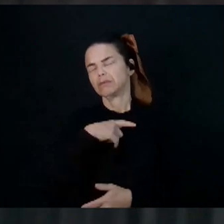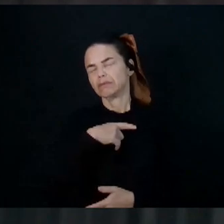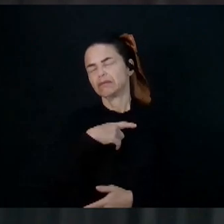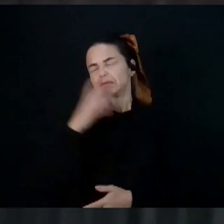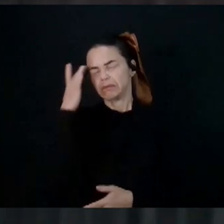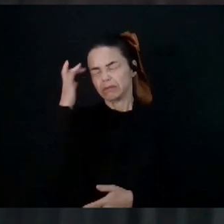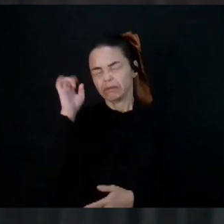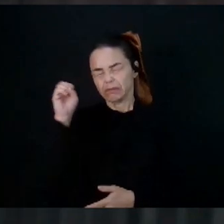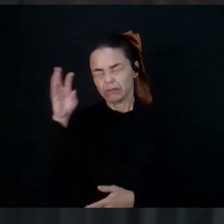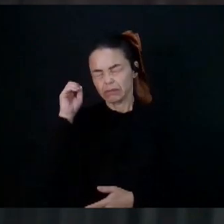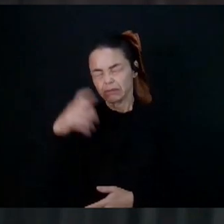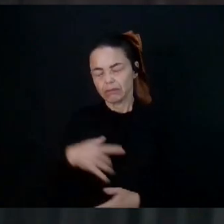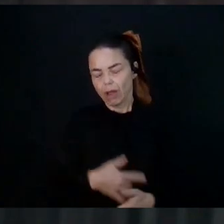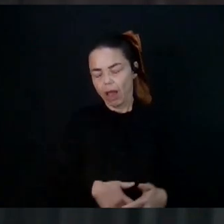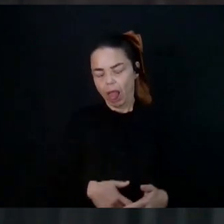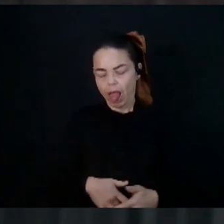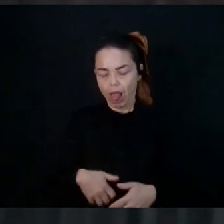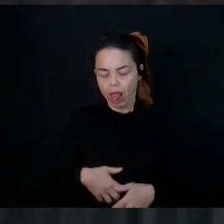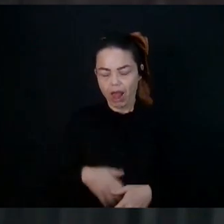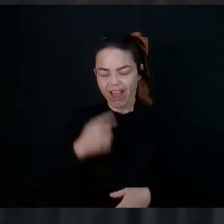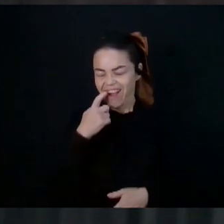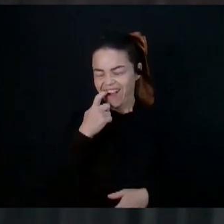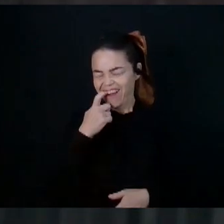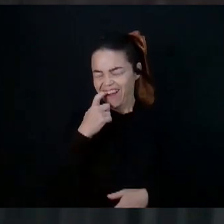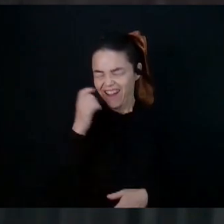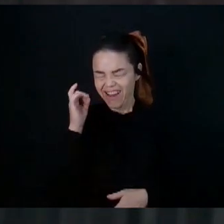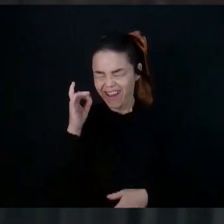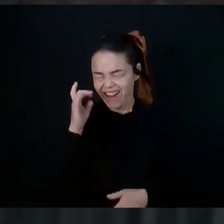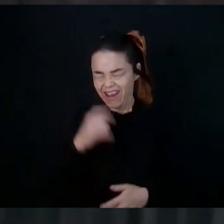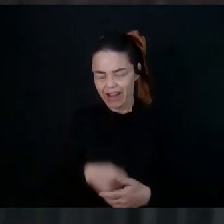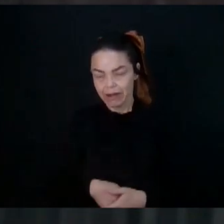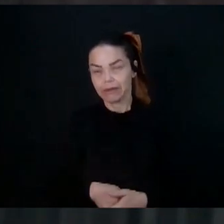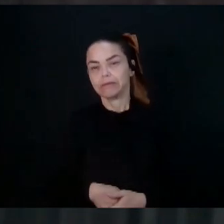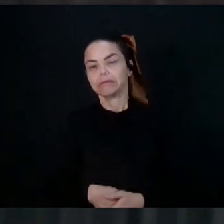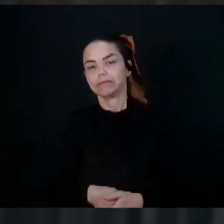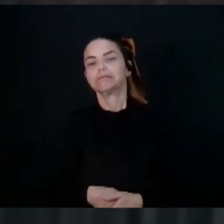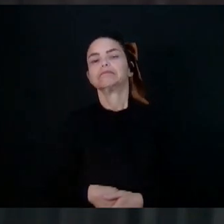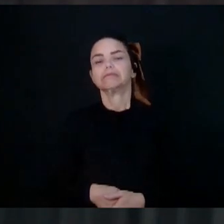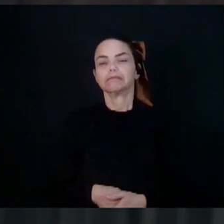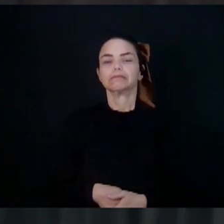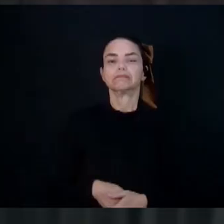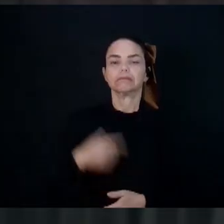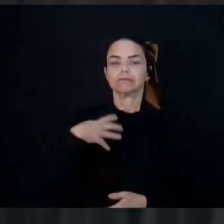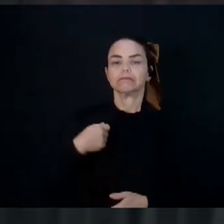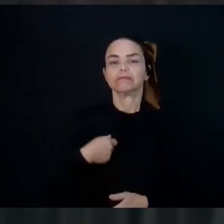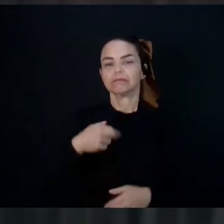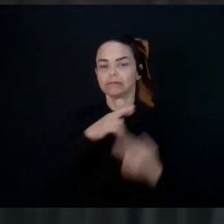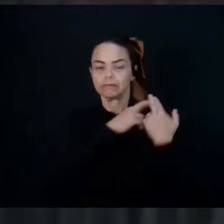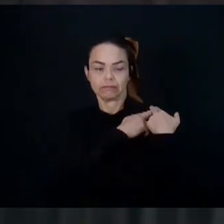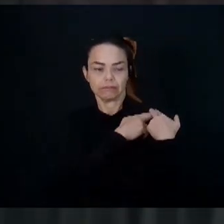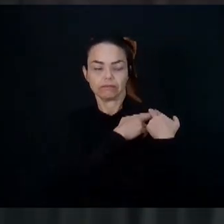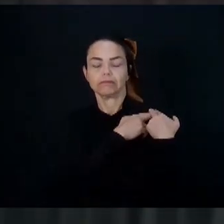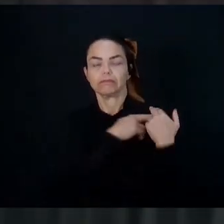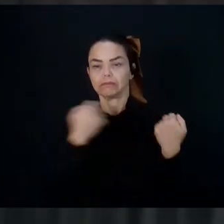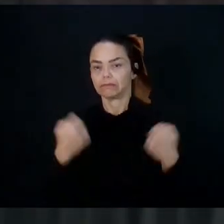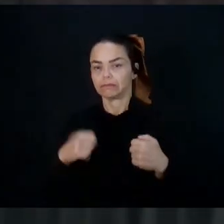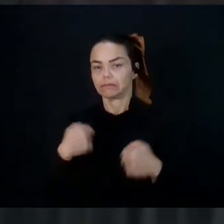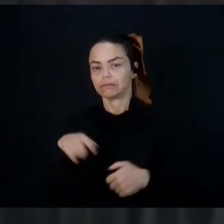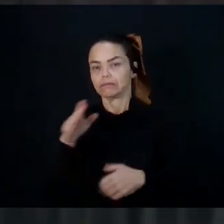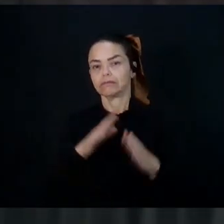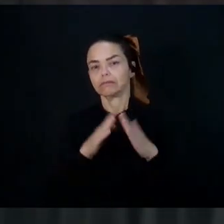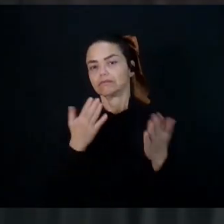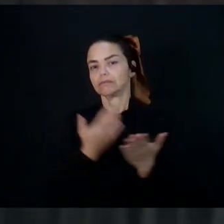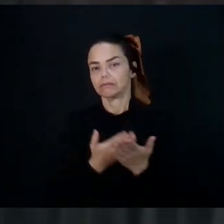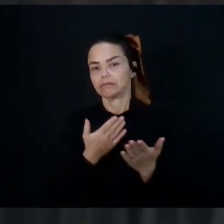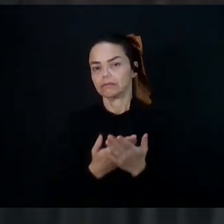de barriga, dor no dente, dor no fio de cabelo. No entanto, meu filho, é responsabilidade, você precisa ir à escola. E